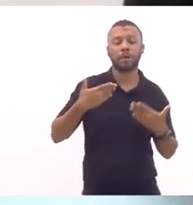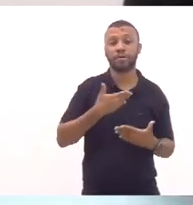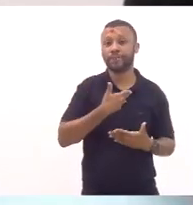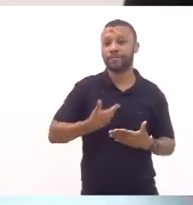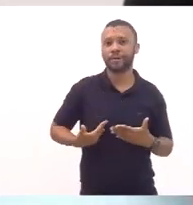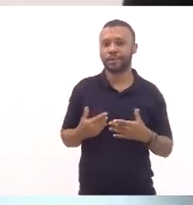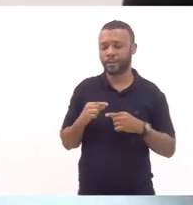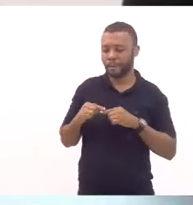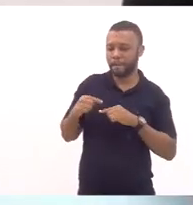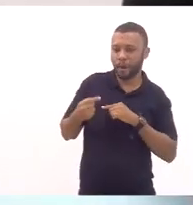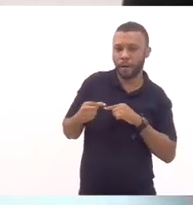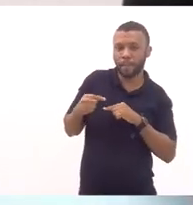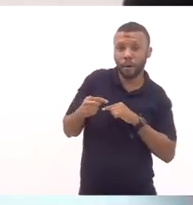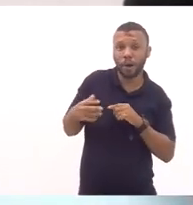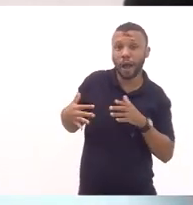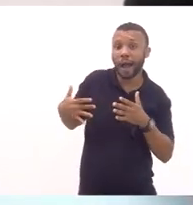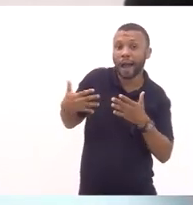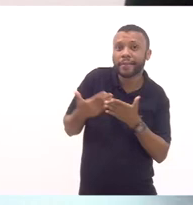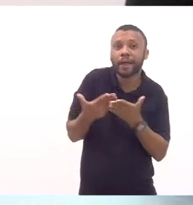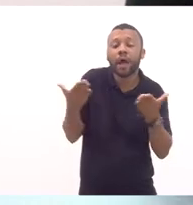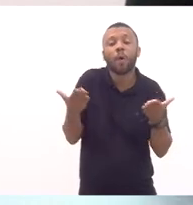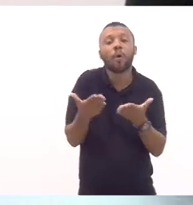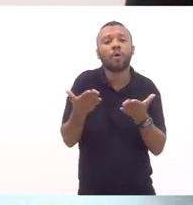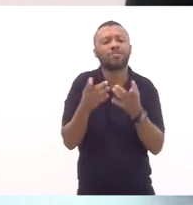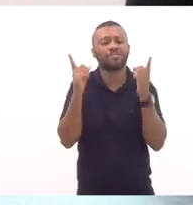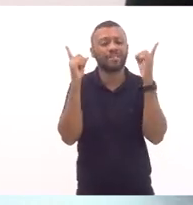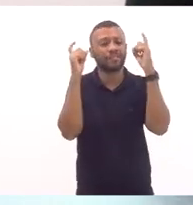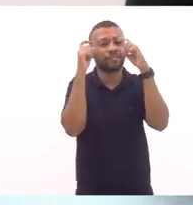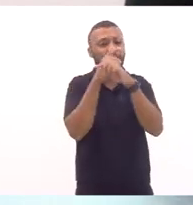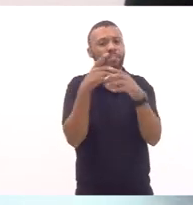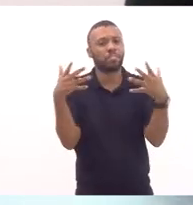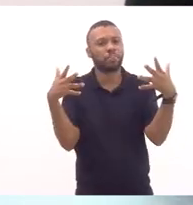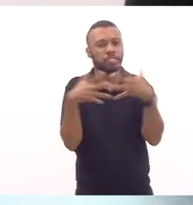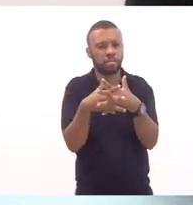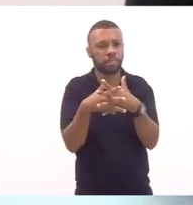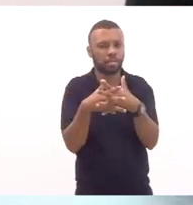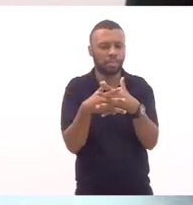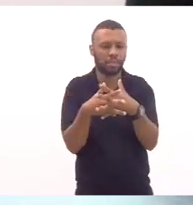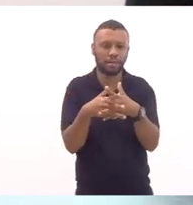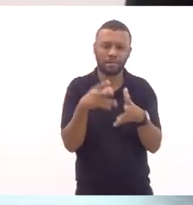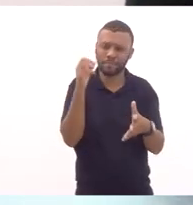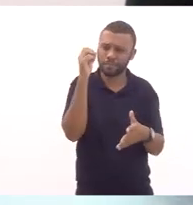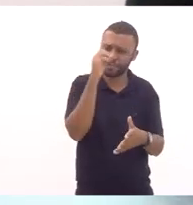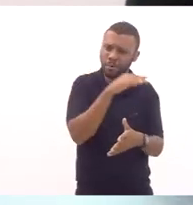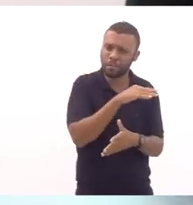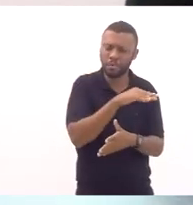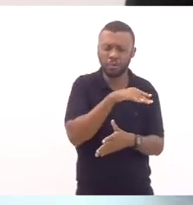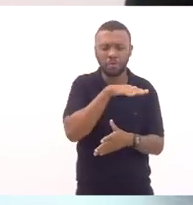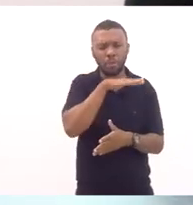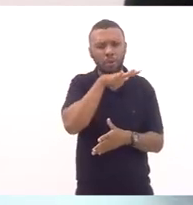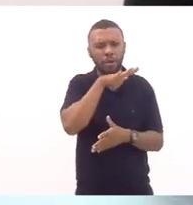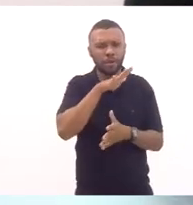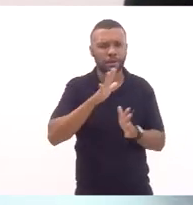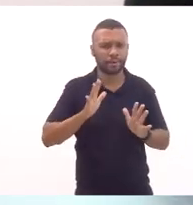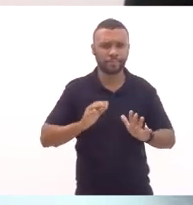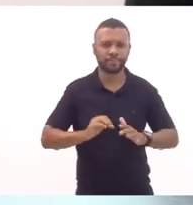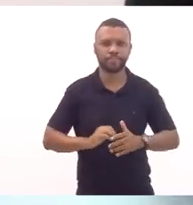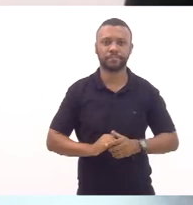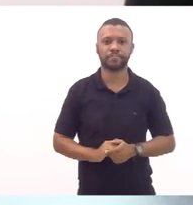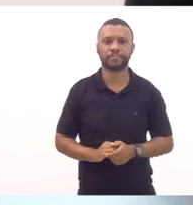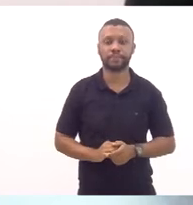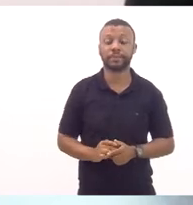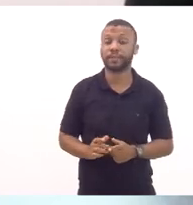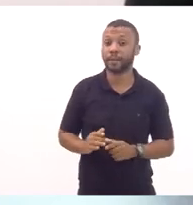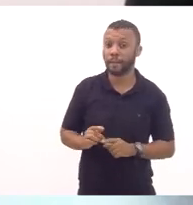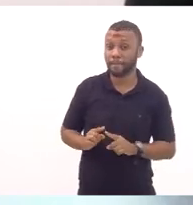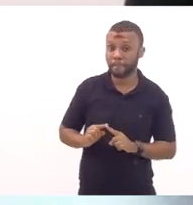sucederam até a presente data, o que torna tudo mais difícil, o que torna tudo mais letal, mais mortífero. Além disso, tivemos